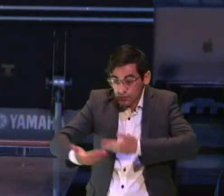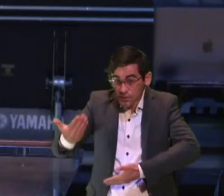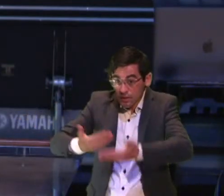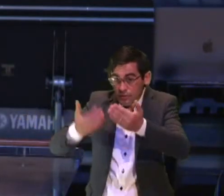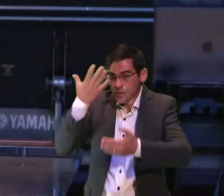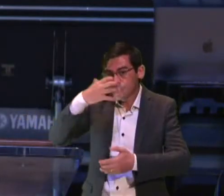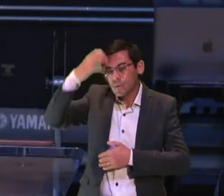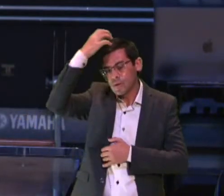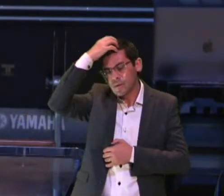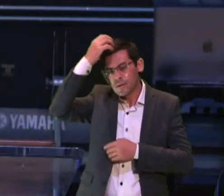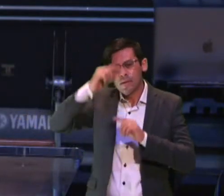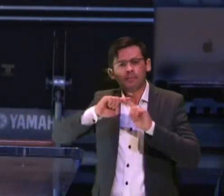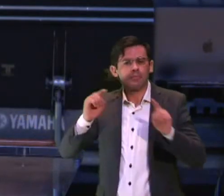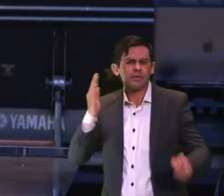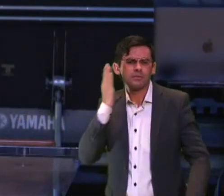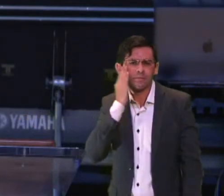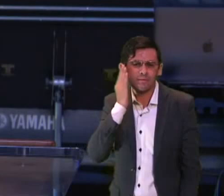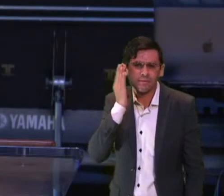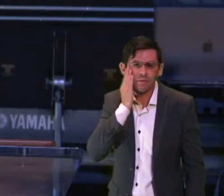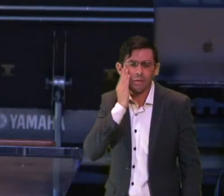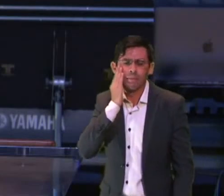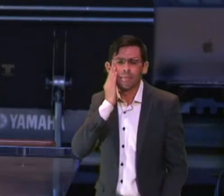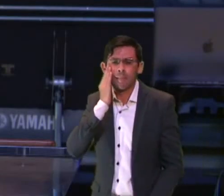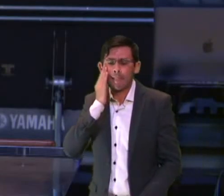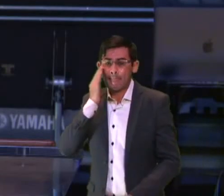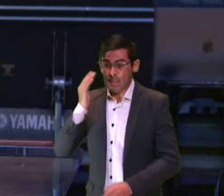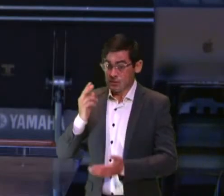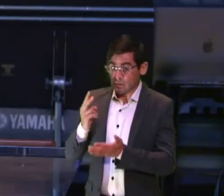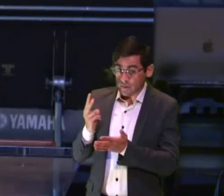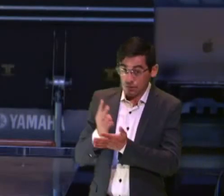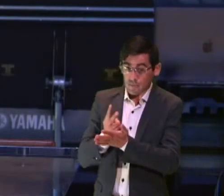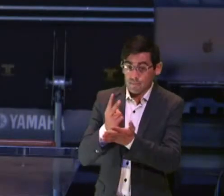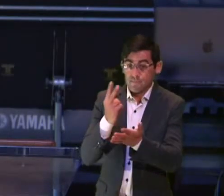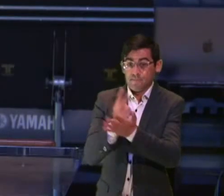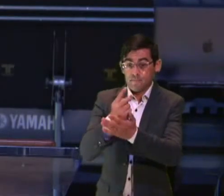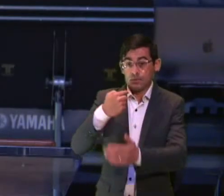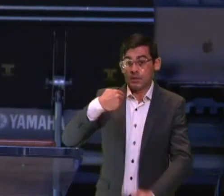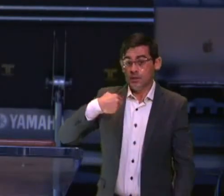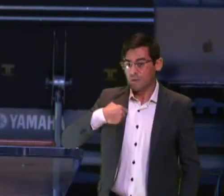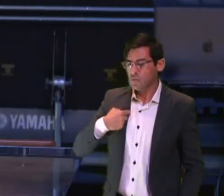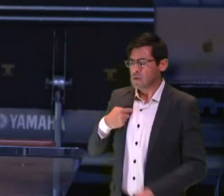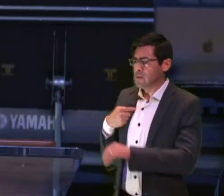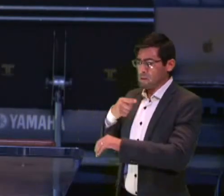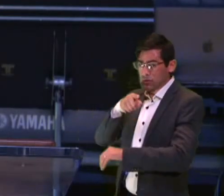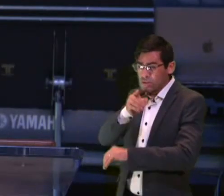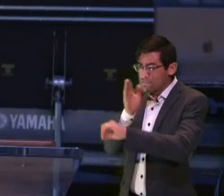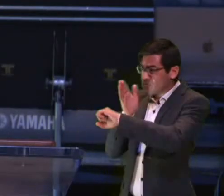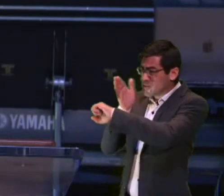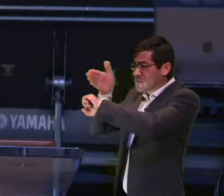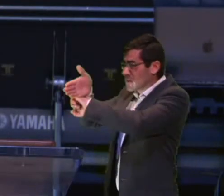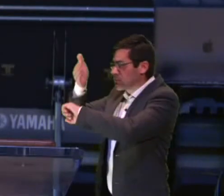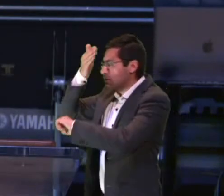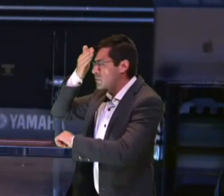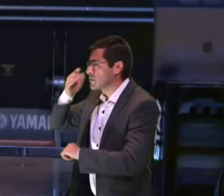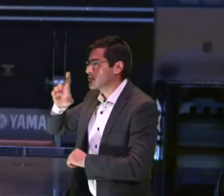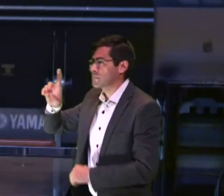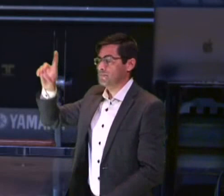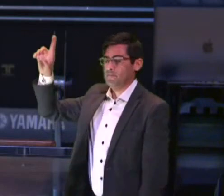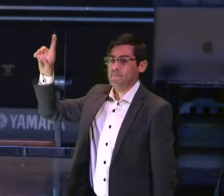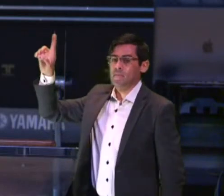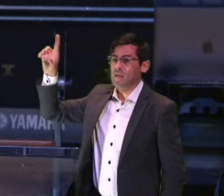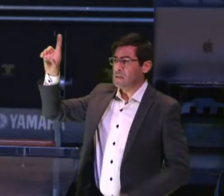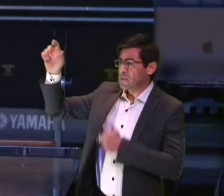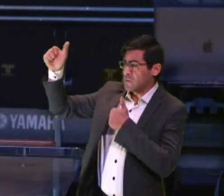Mas sabe, à medida que frequentamos a sala do trono, à medida que